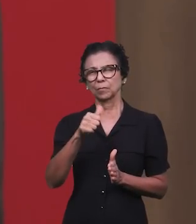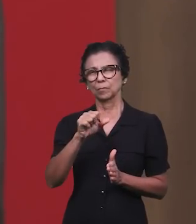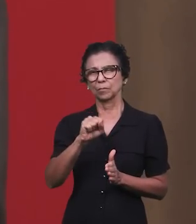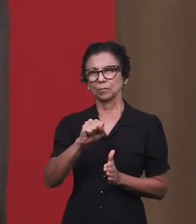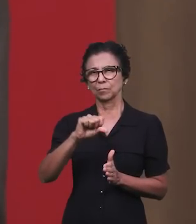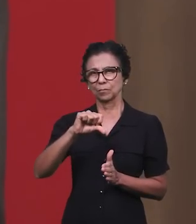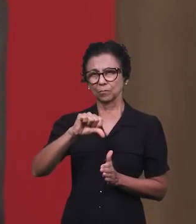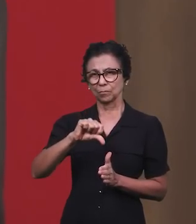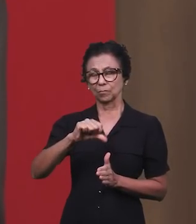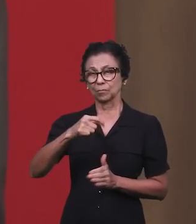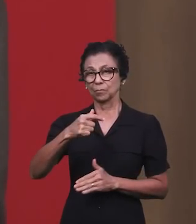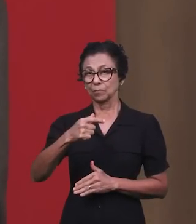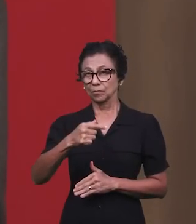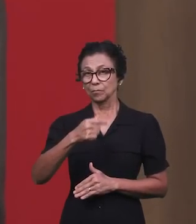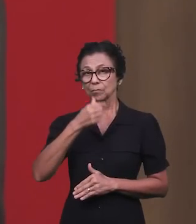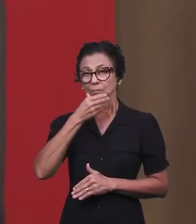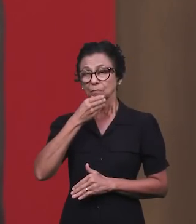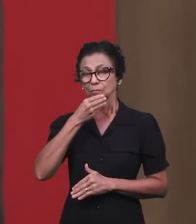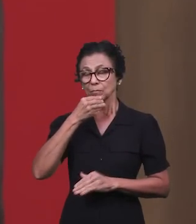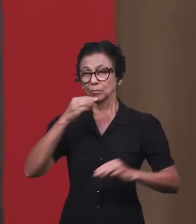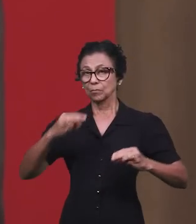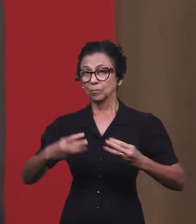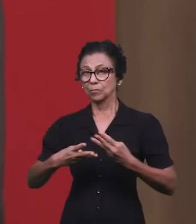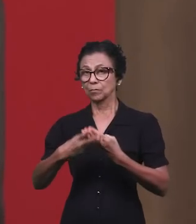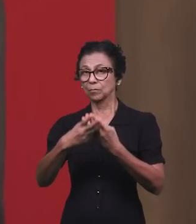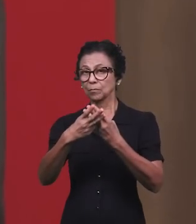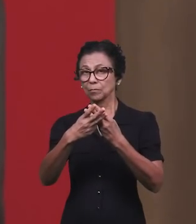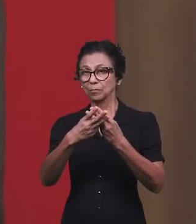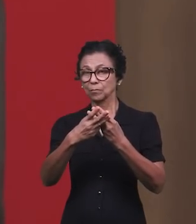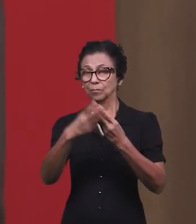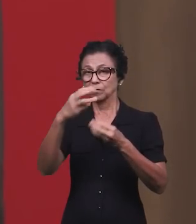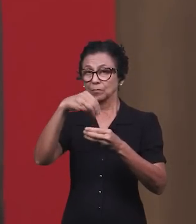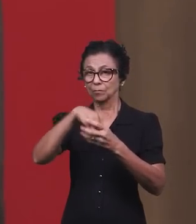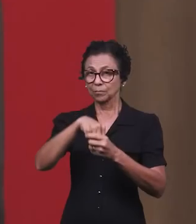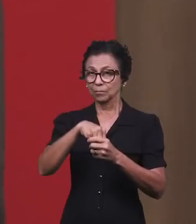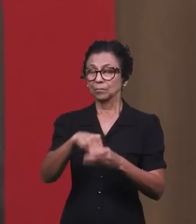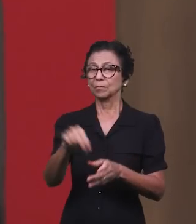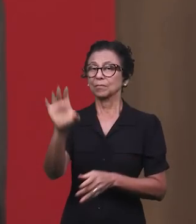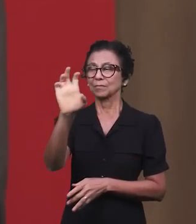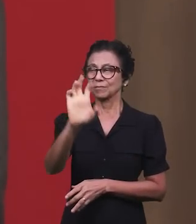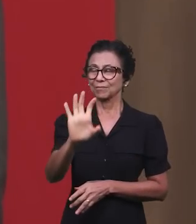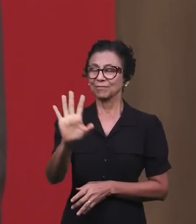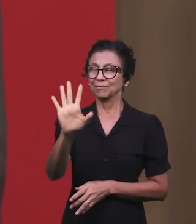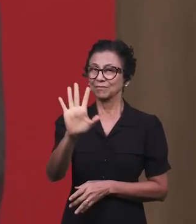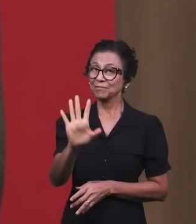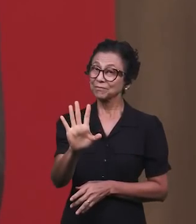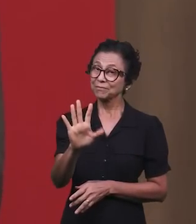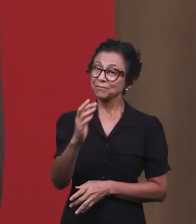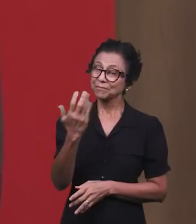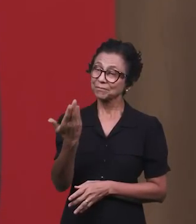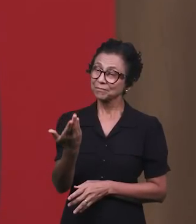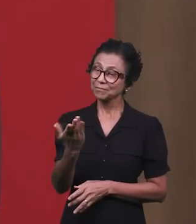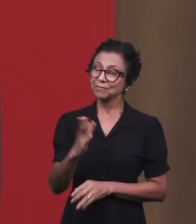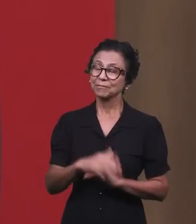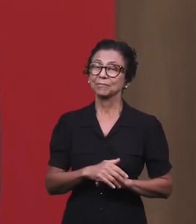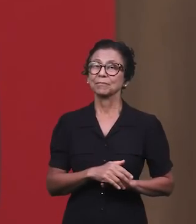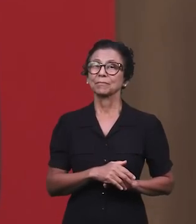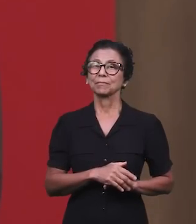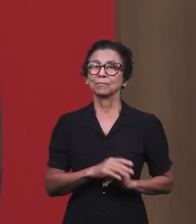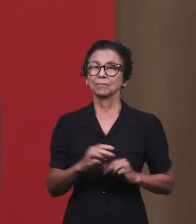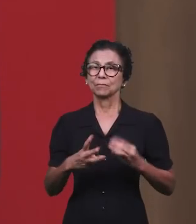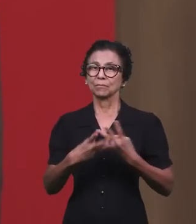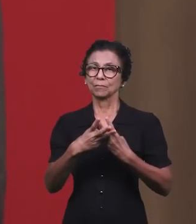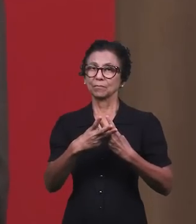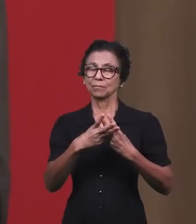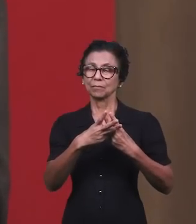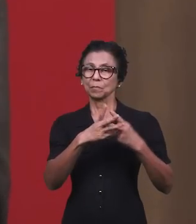1897, um judeu europeu, que aí começou, porque a pessoa de descendência era judeu,